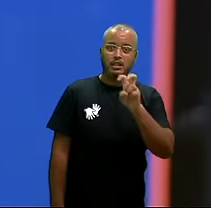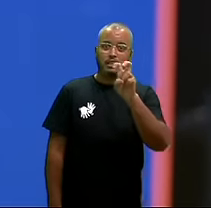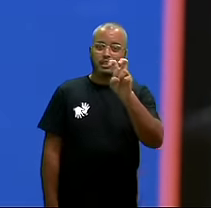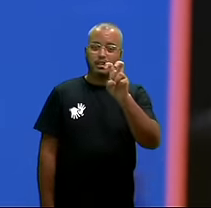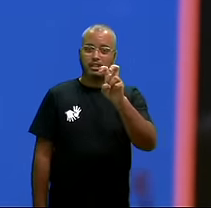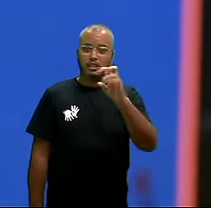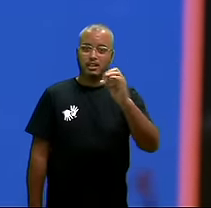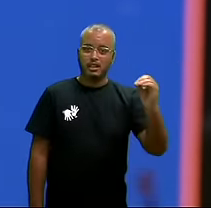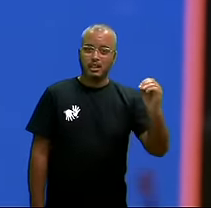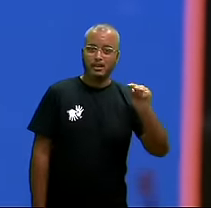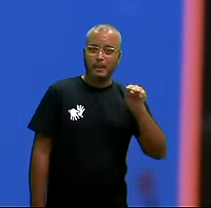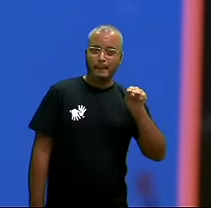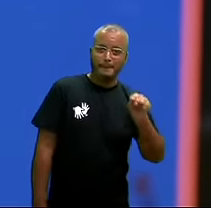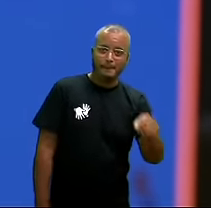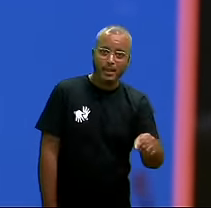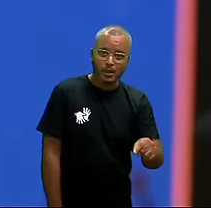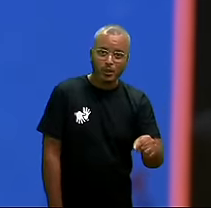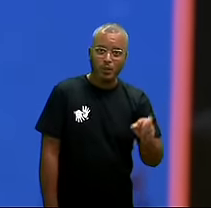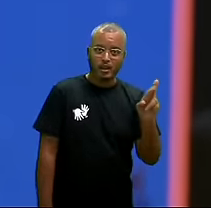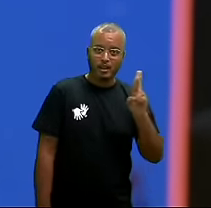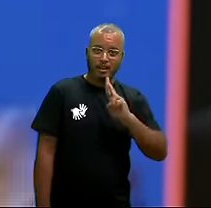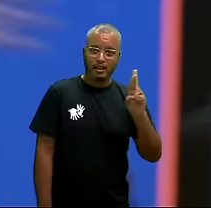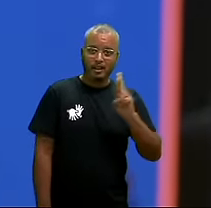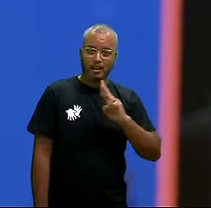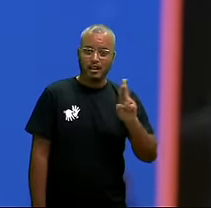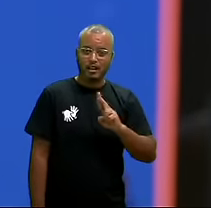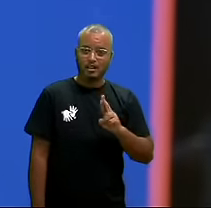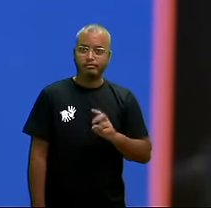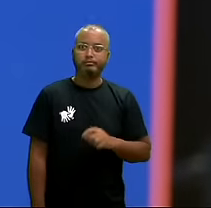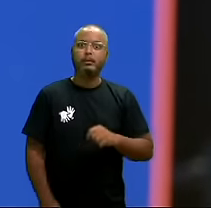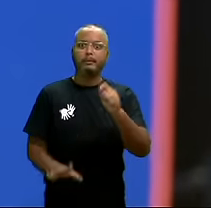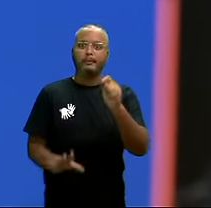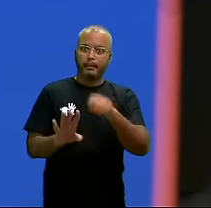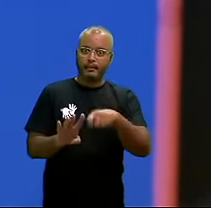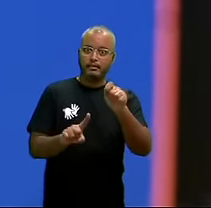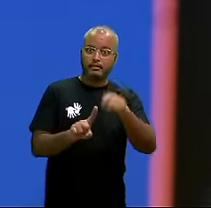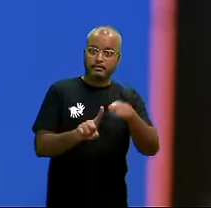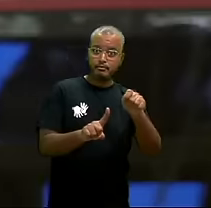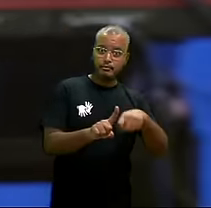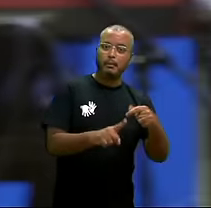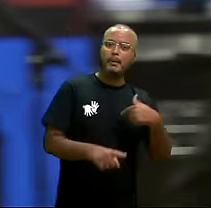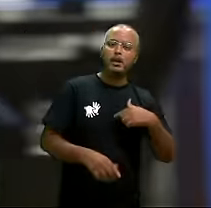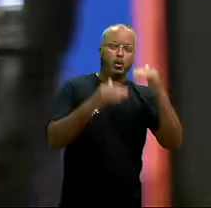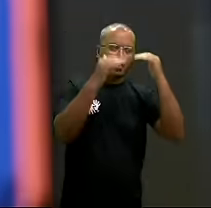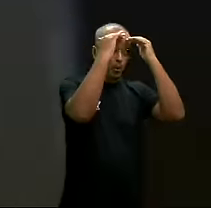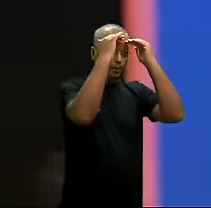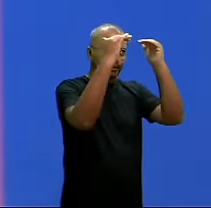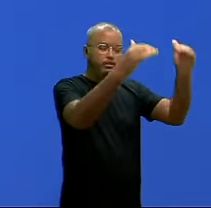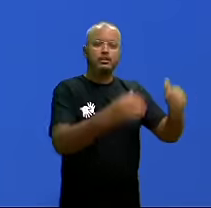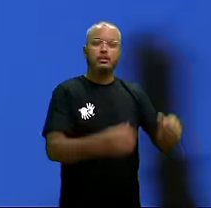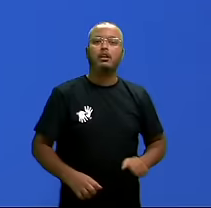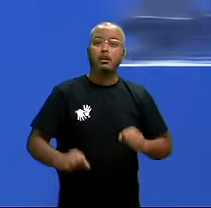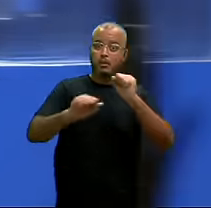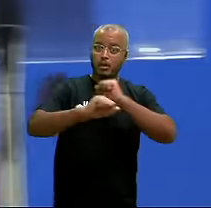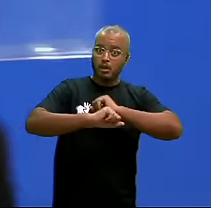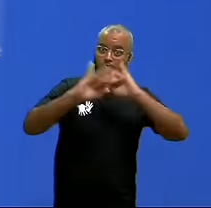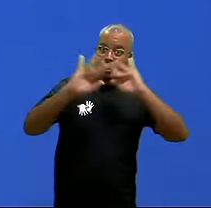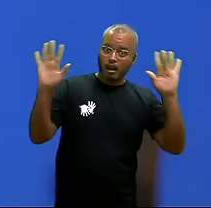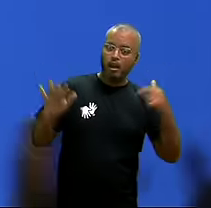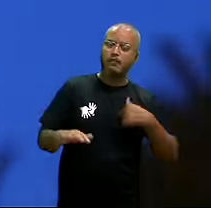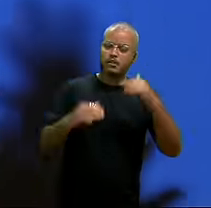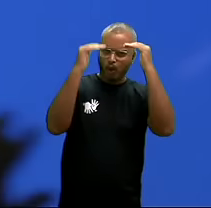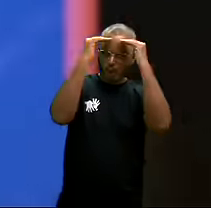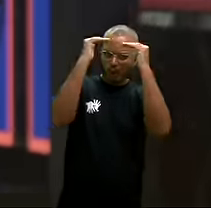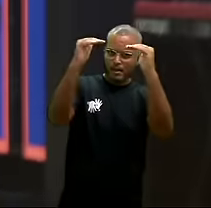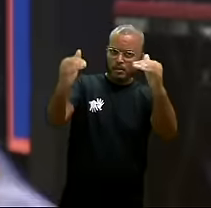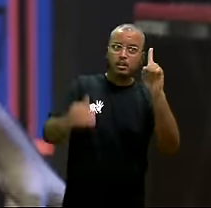pandemia, igreja fechada. Mas a parte de Deus é ser claro, a nossa parte é ser obediente. Quem está ouvindo o que eu estou pregando aqui, seja obediente